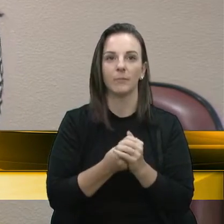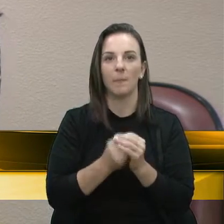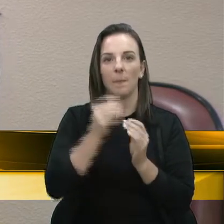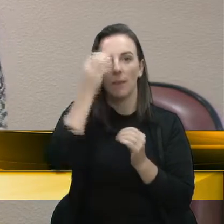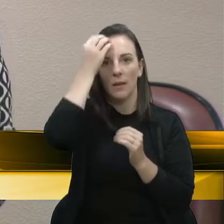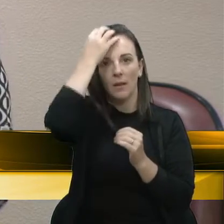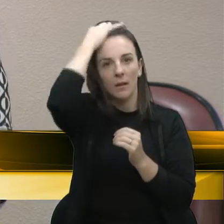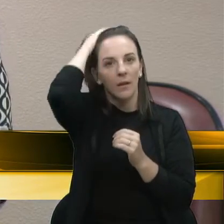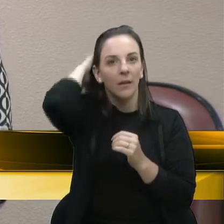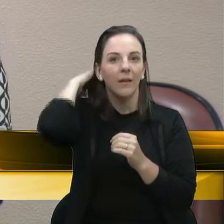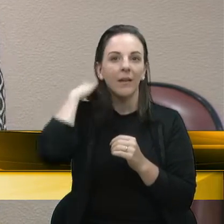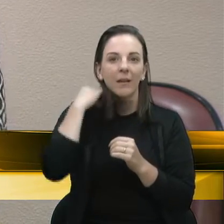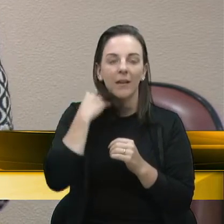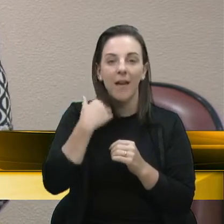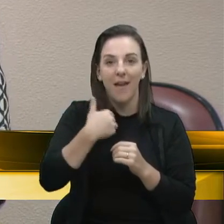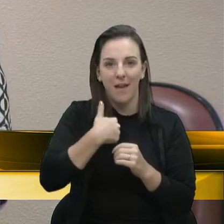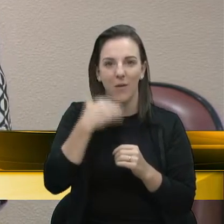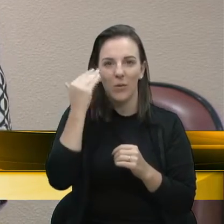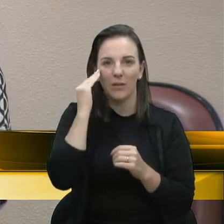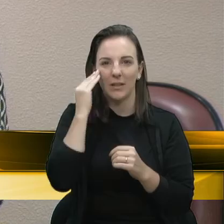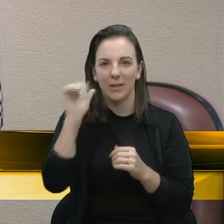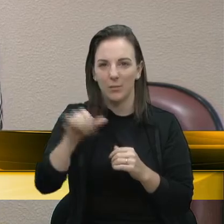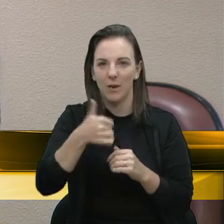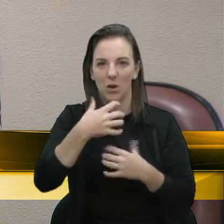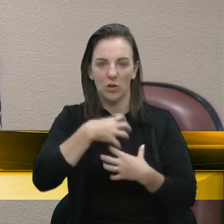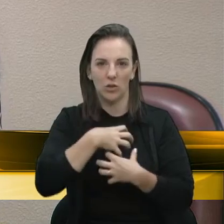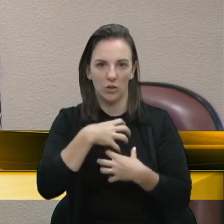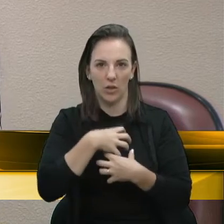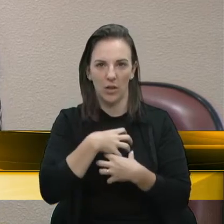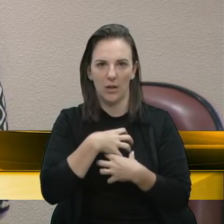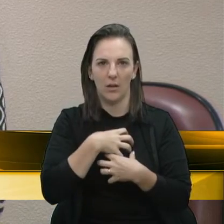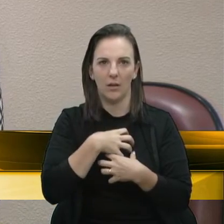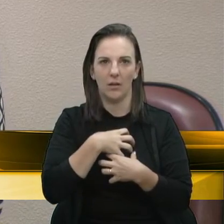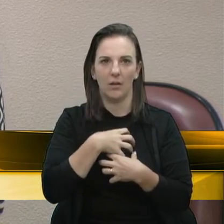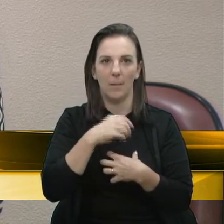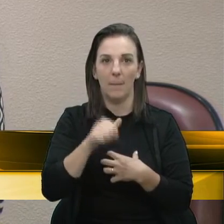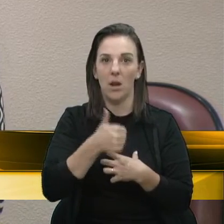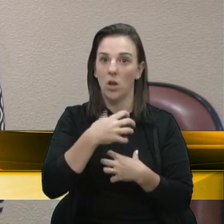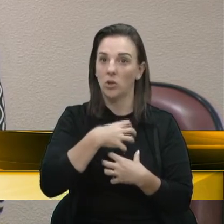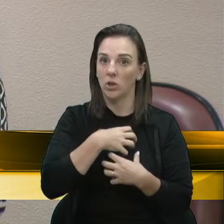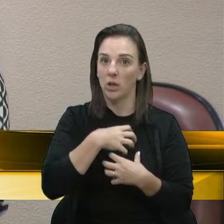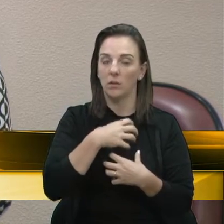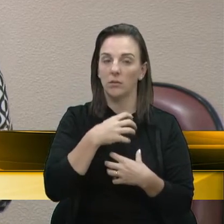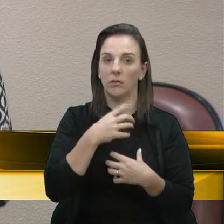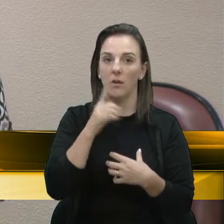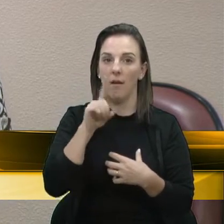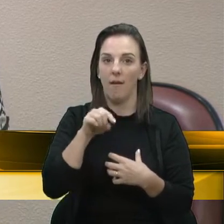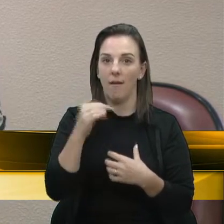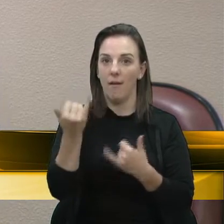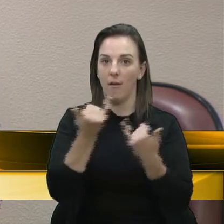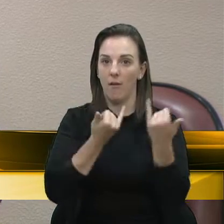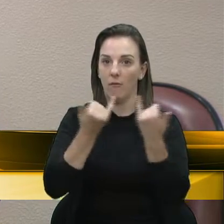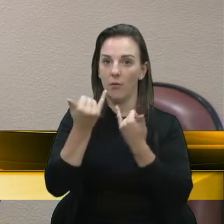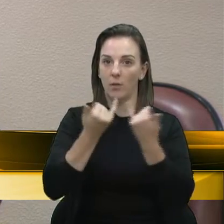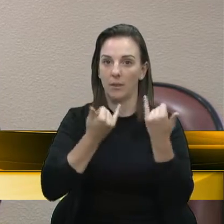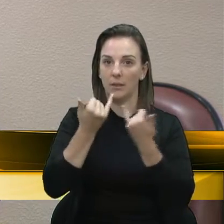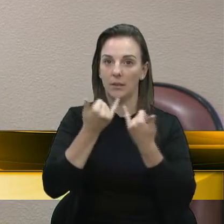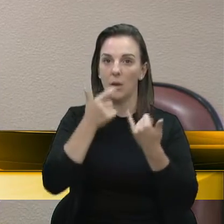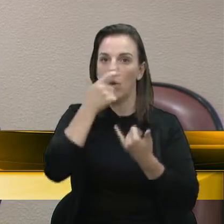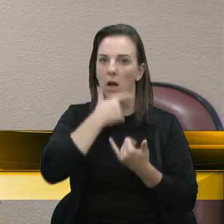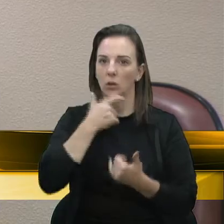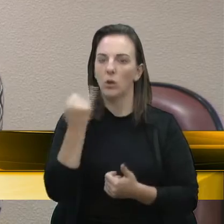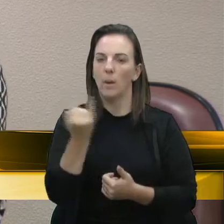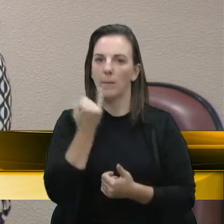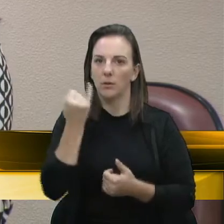para qualquer situação, a melhor forma da gente combater é com informação, eu acho que é importante que a gente traga isso nesse nosso debate.